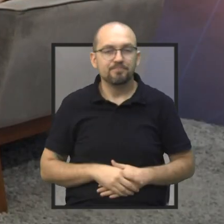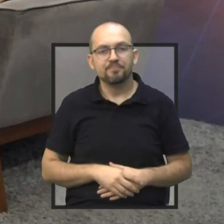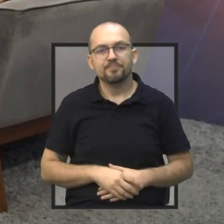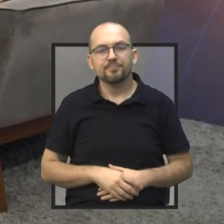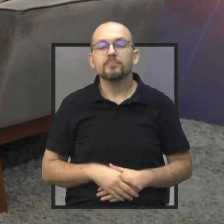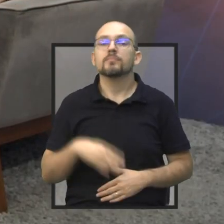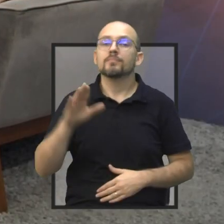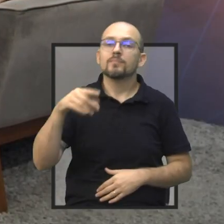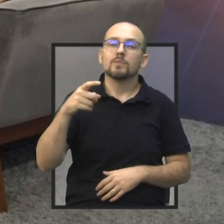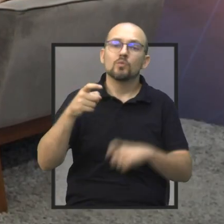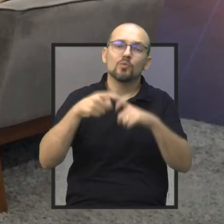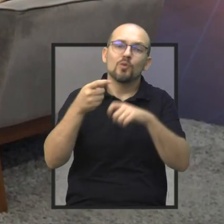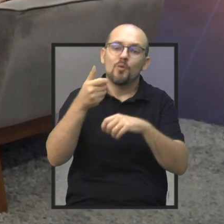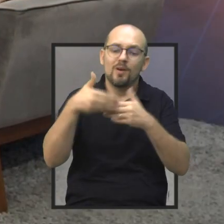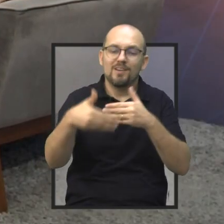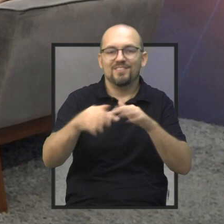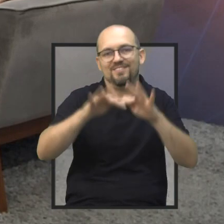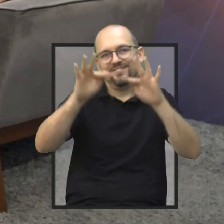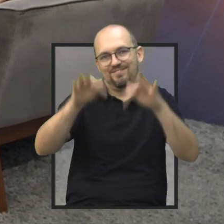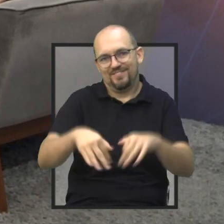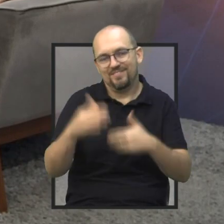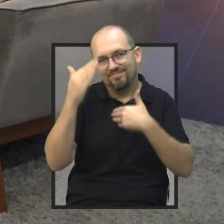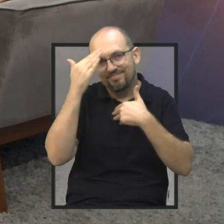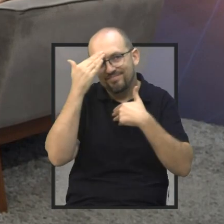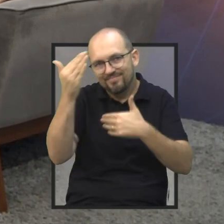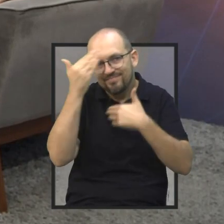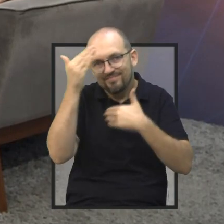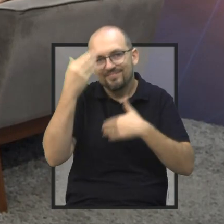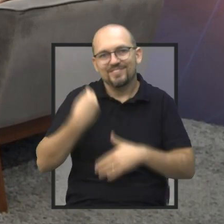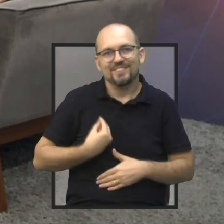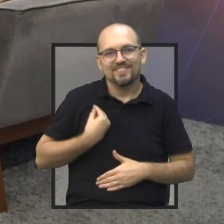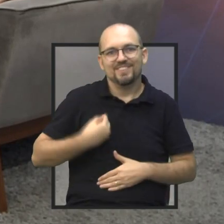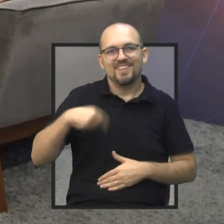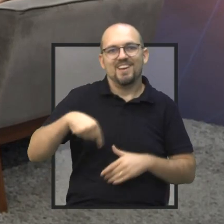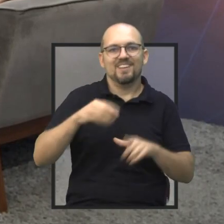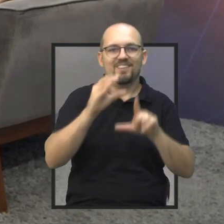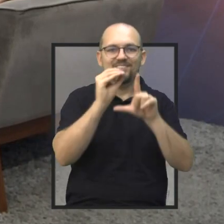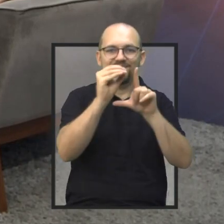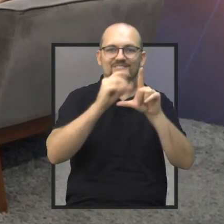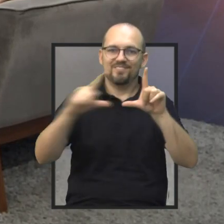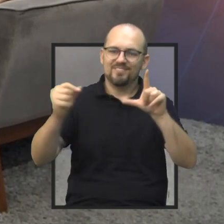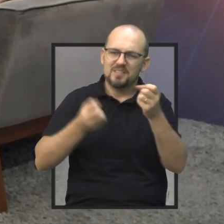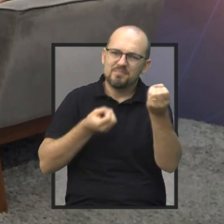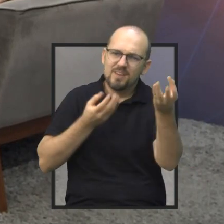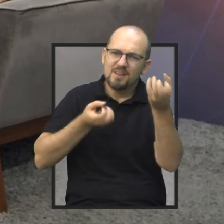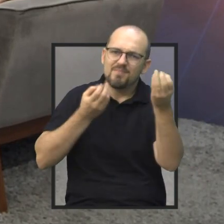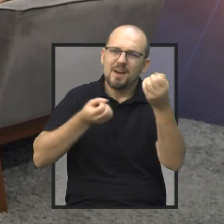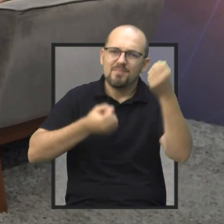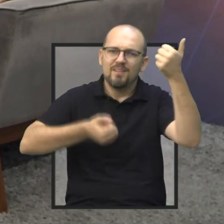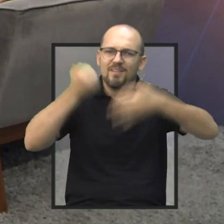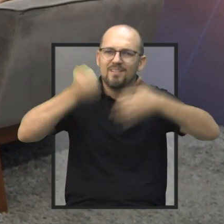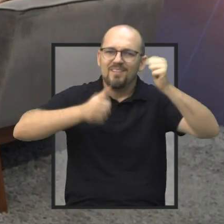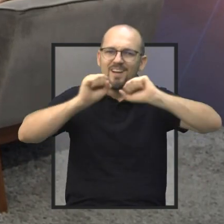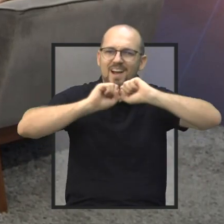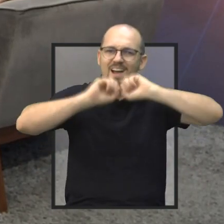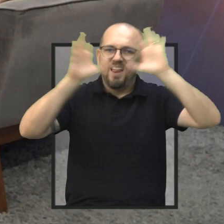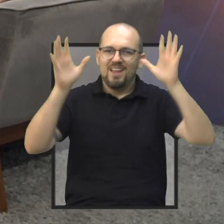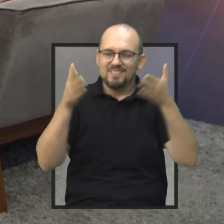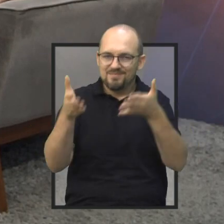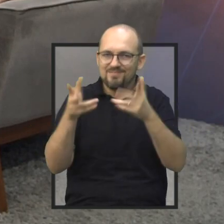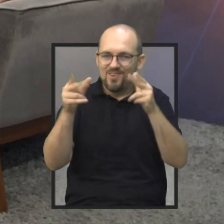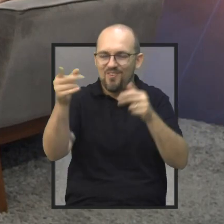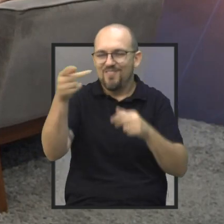da nossa entrevista. Eu gostaria de agradecer a presença da senhora aqui na TV Câmara para passar todos esses esclarecimentos, como a senhora mesmo falou,